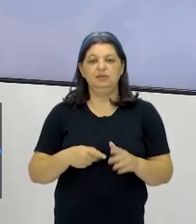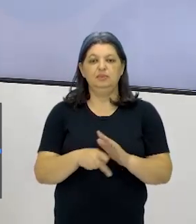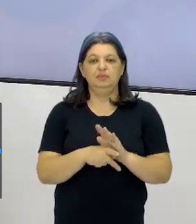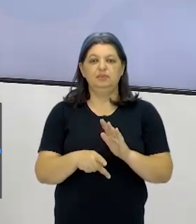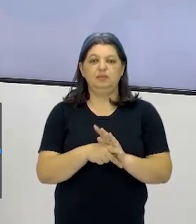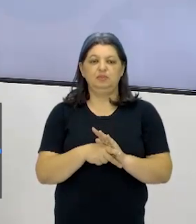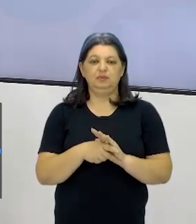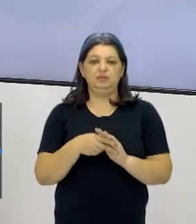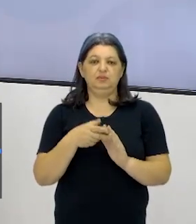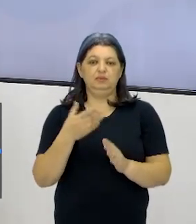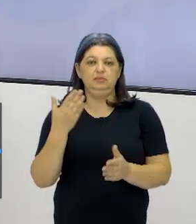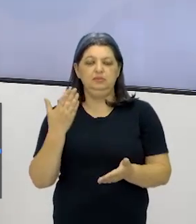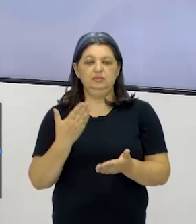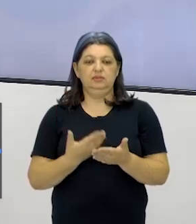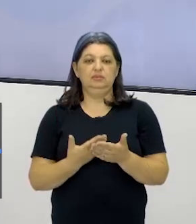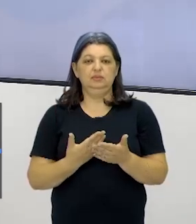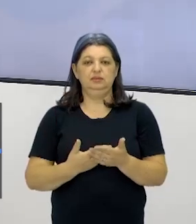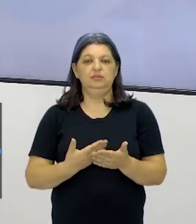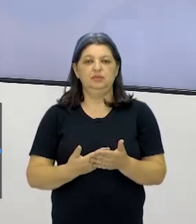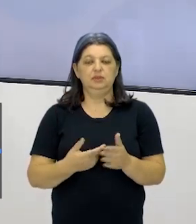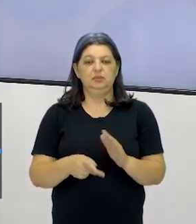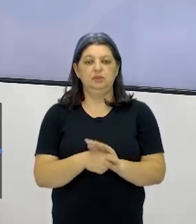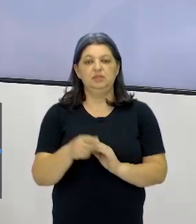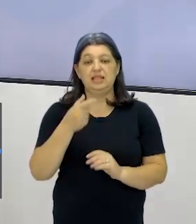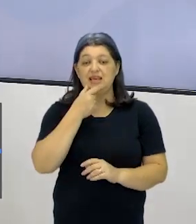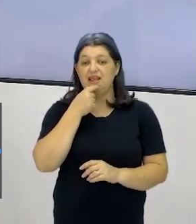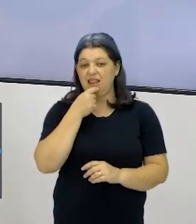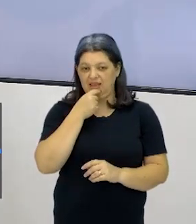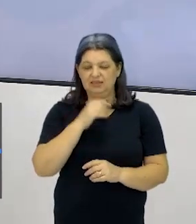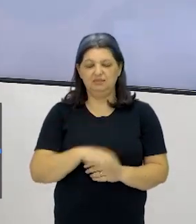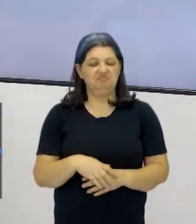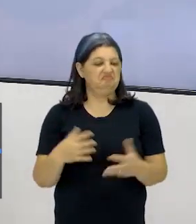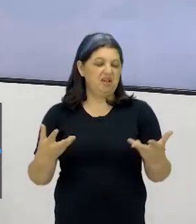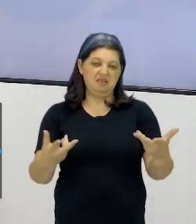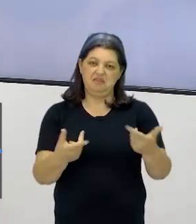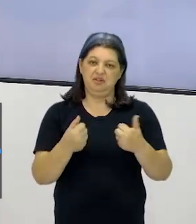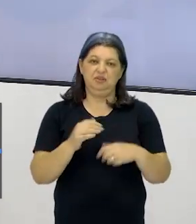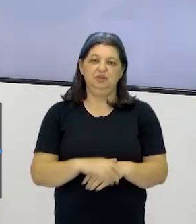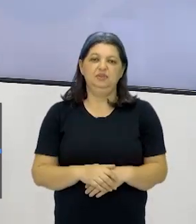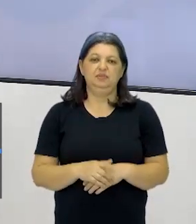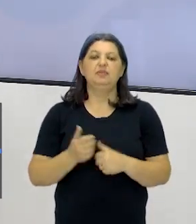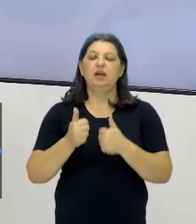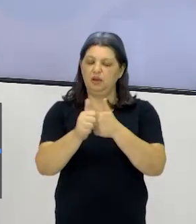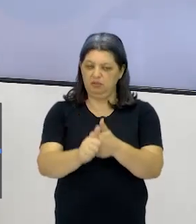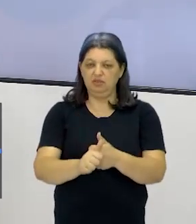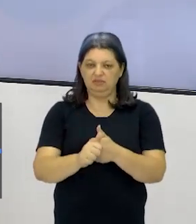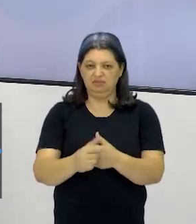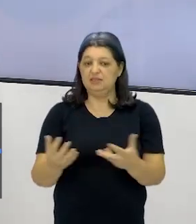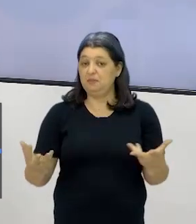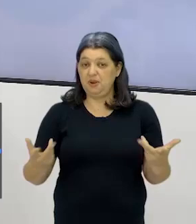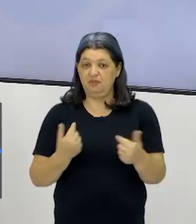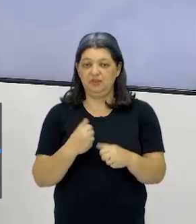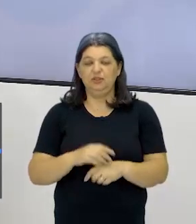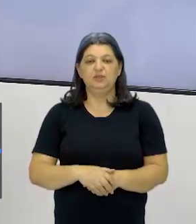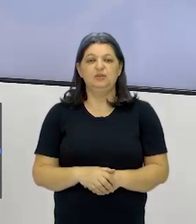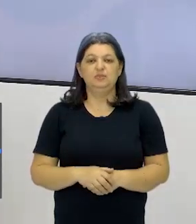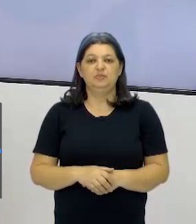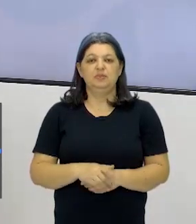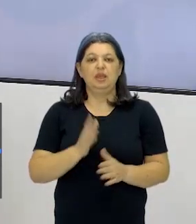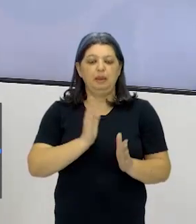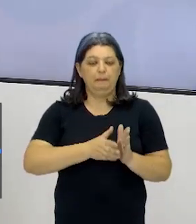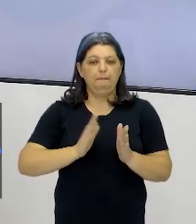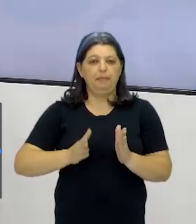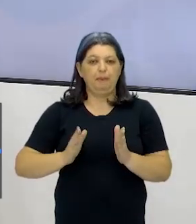Portuguese Class, assim mesmo, em English, maravilhoso. Então assim, acompanhe, vai ser sensacional, não perca, é uma sequência de